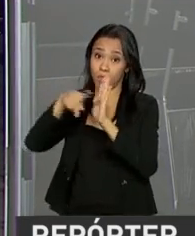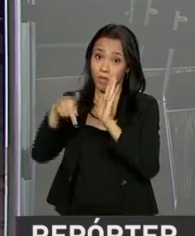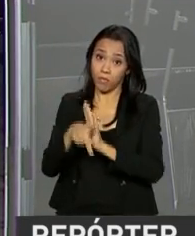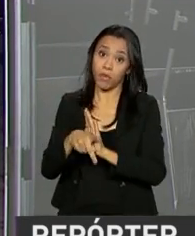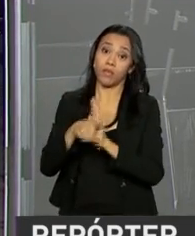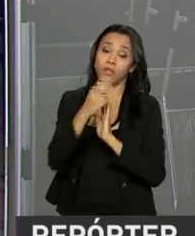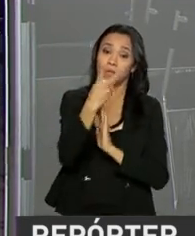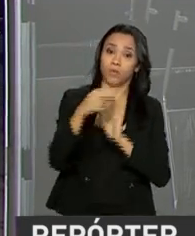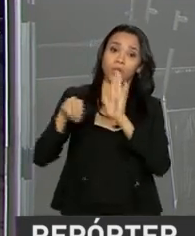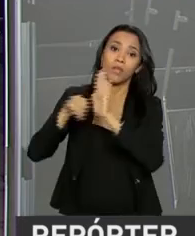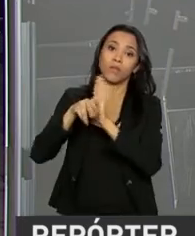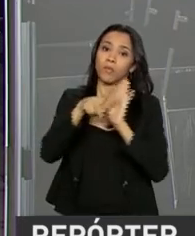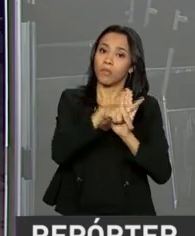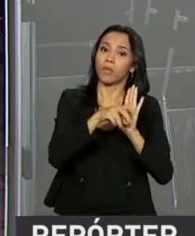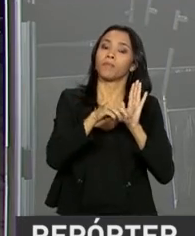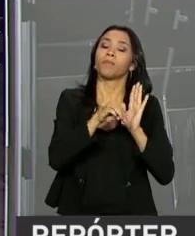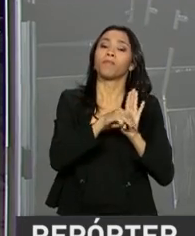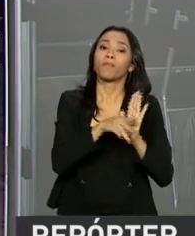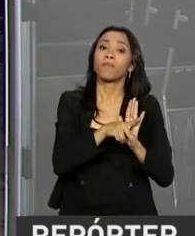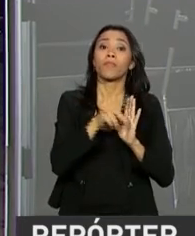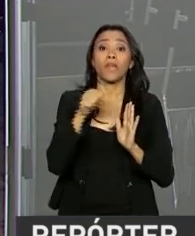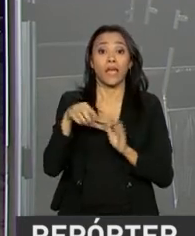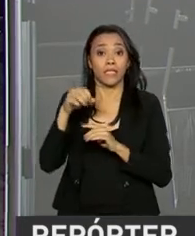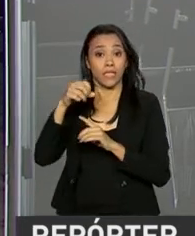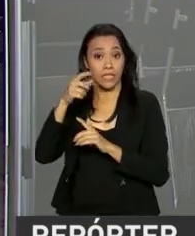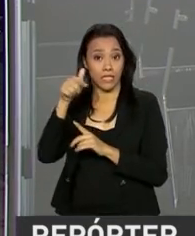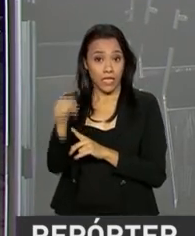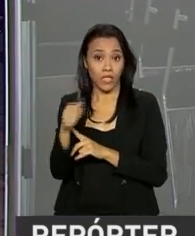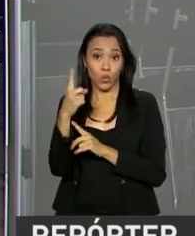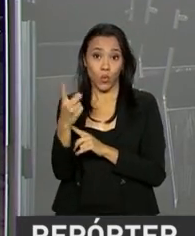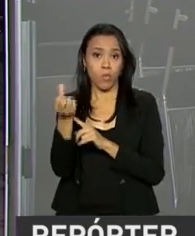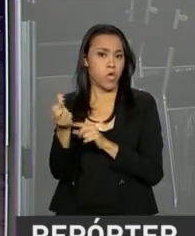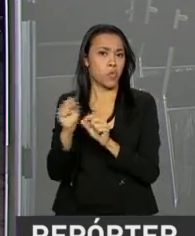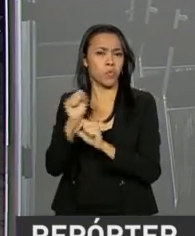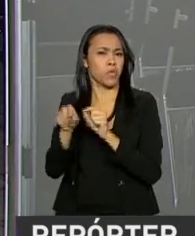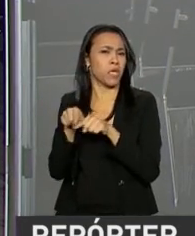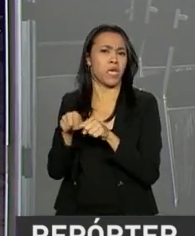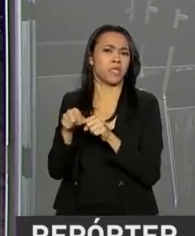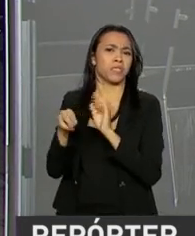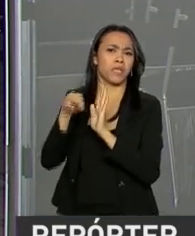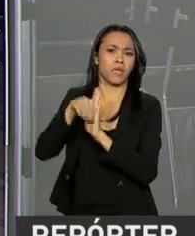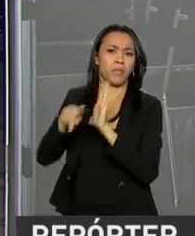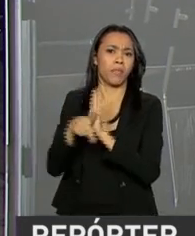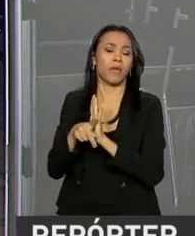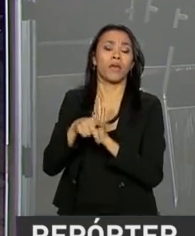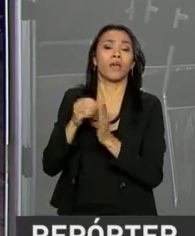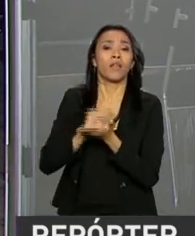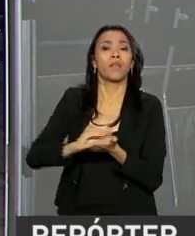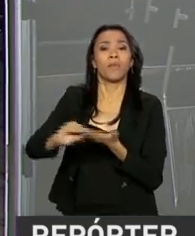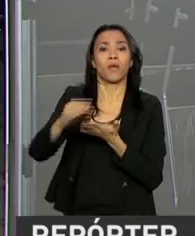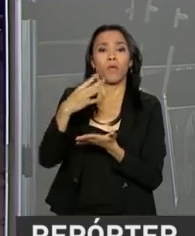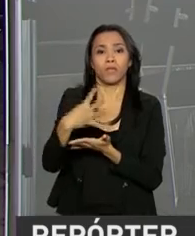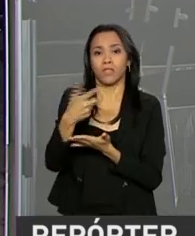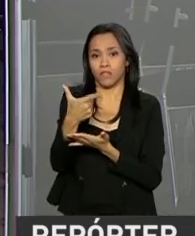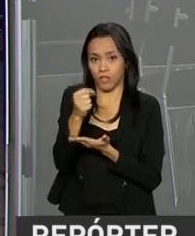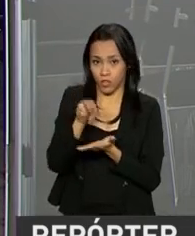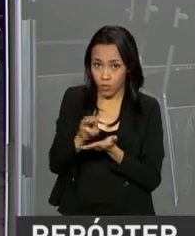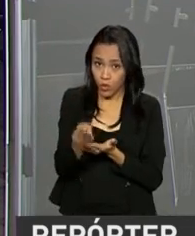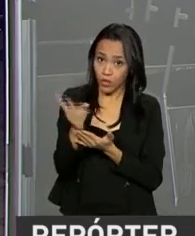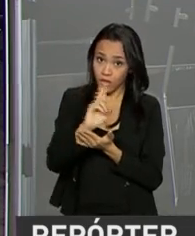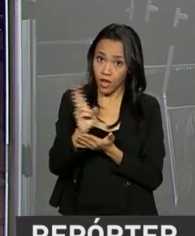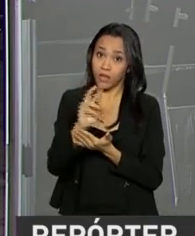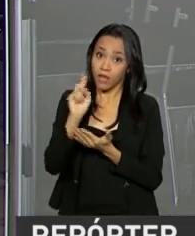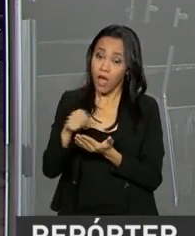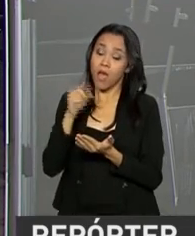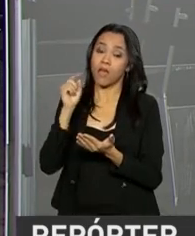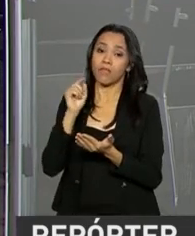718 a medida provisória 716 libera crédito extraordinário de 420 milhões de reais para o combate